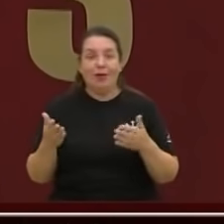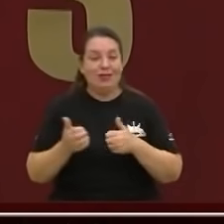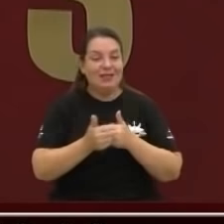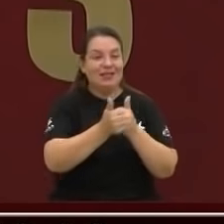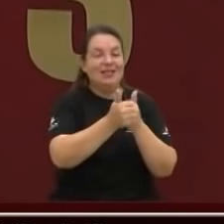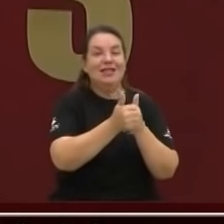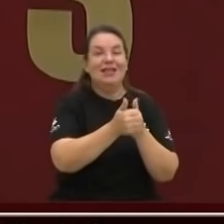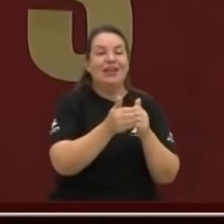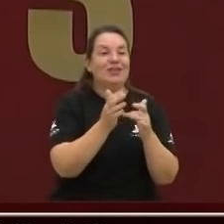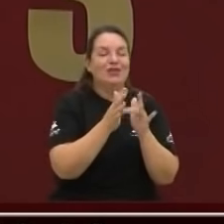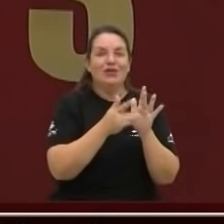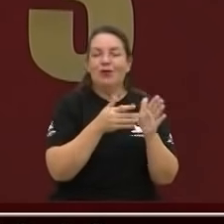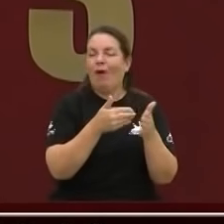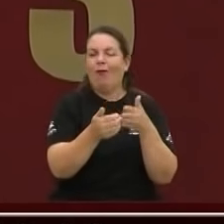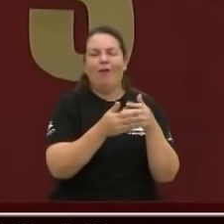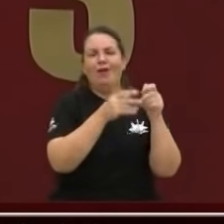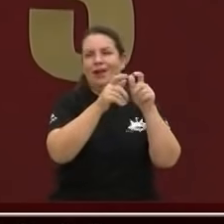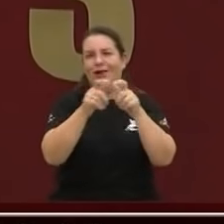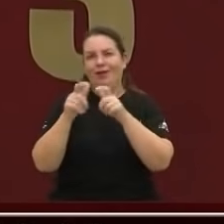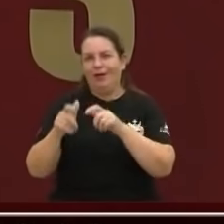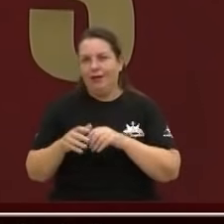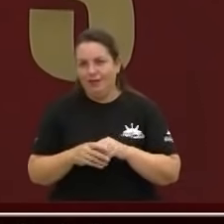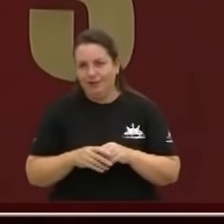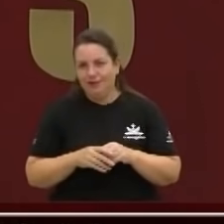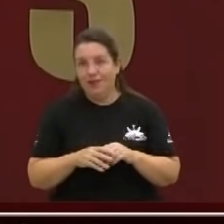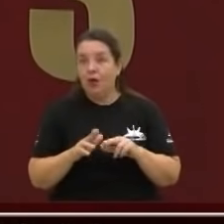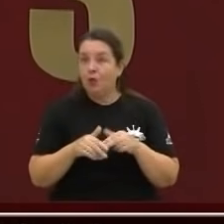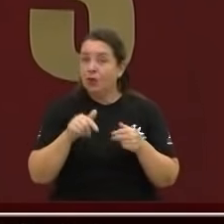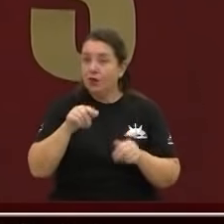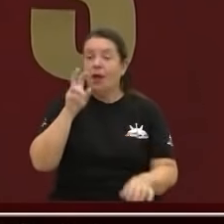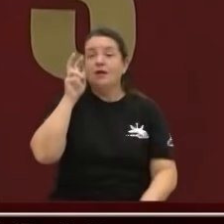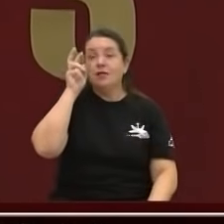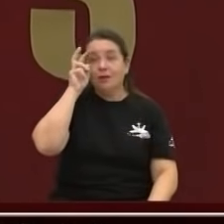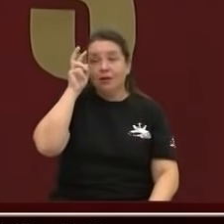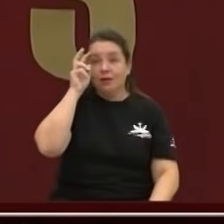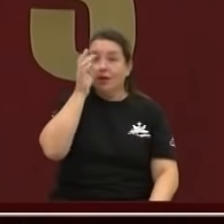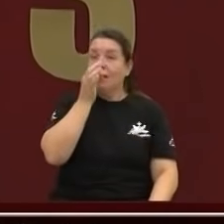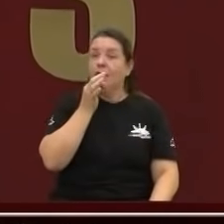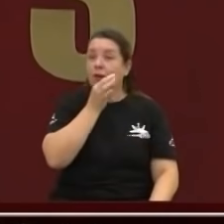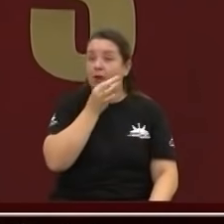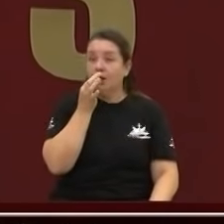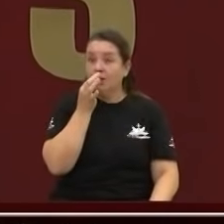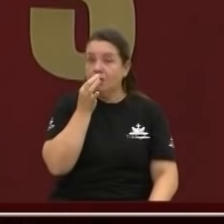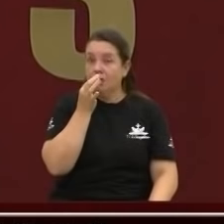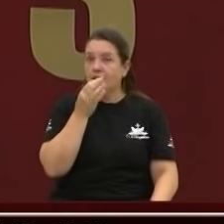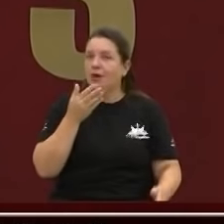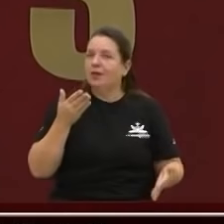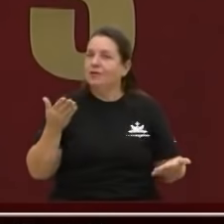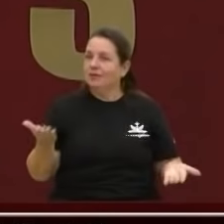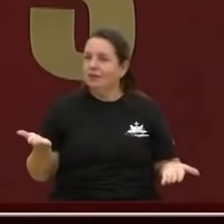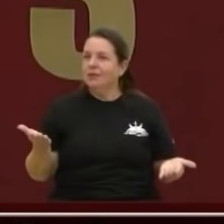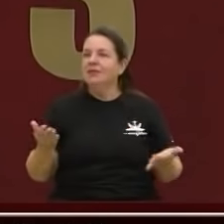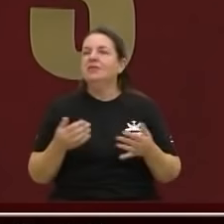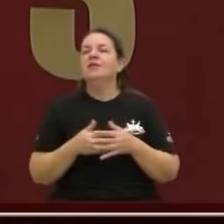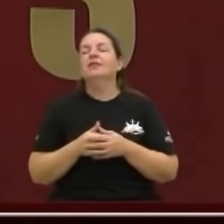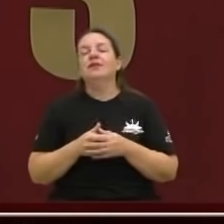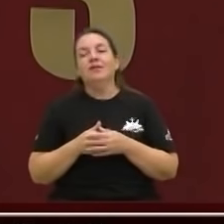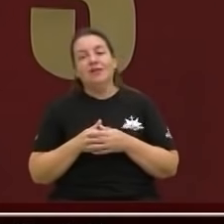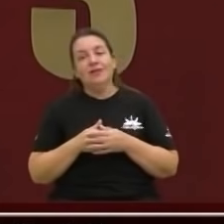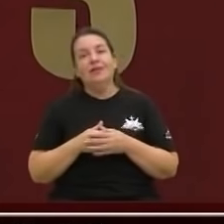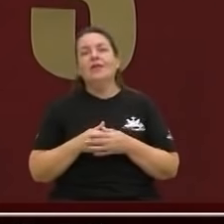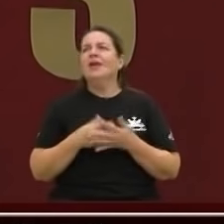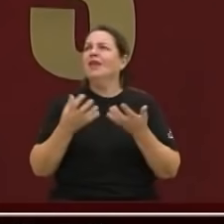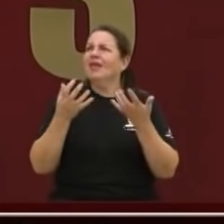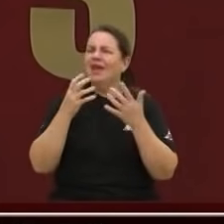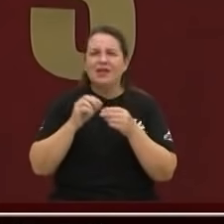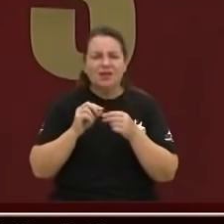Por isso, meus irmãos, essa quinta eucarística, eu vou retomar esse texto à noite. O que queres que eu